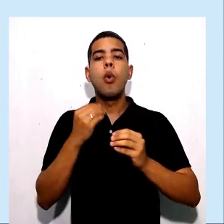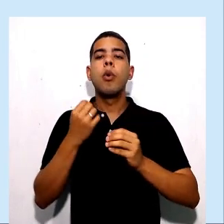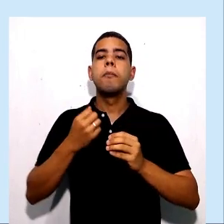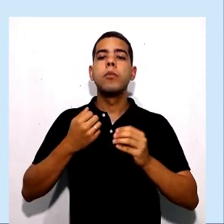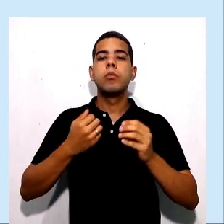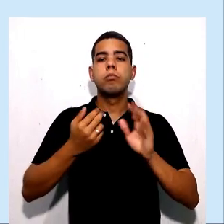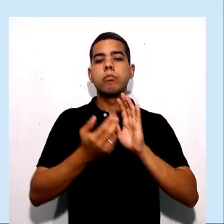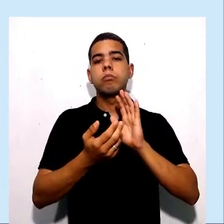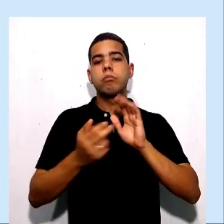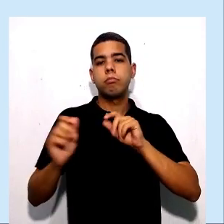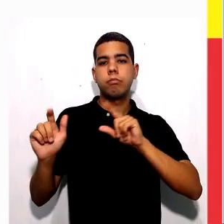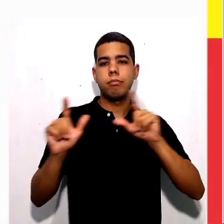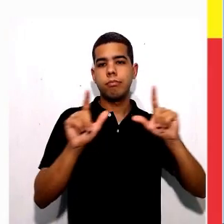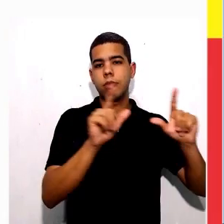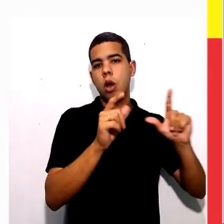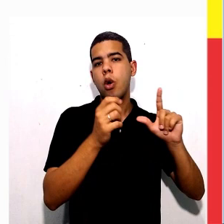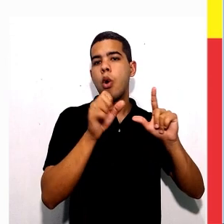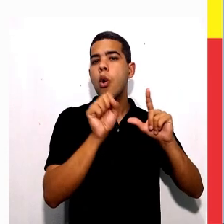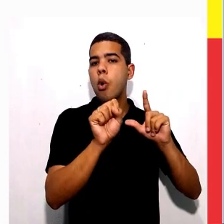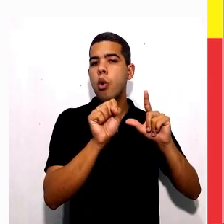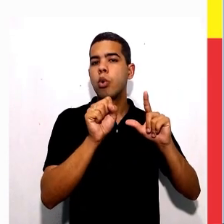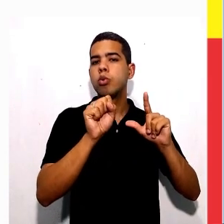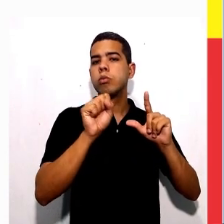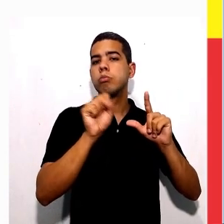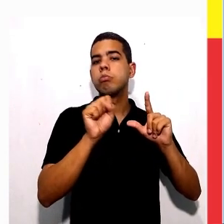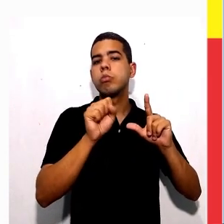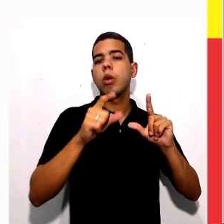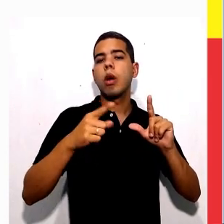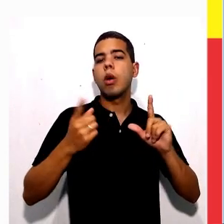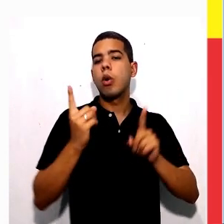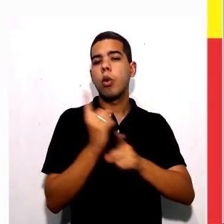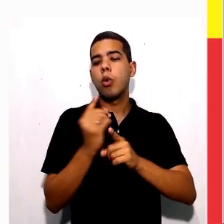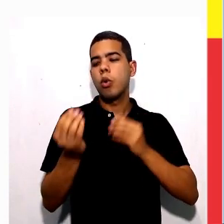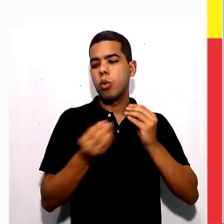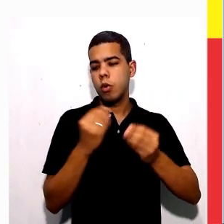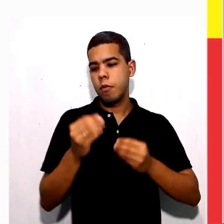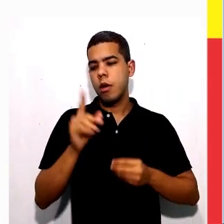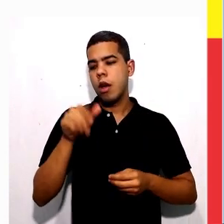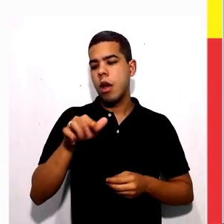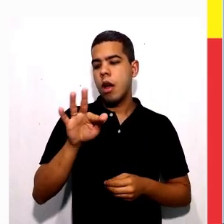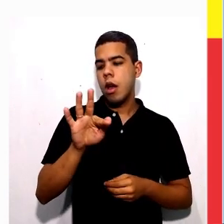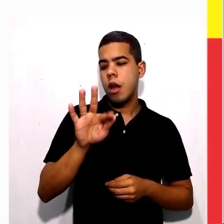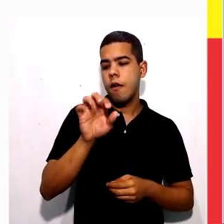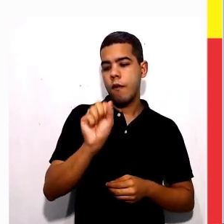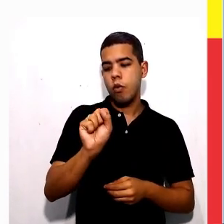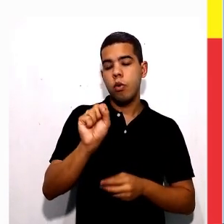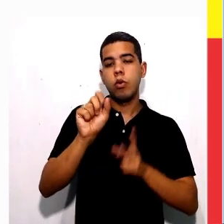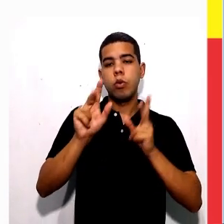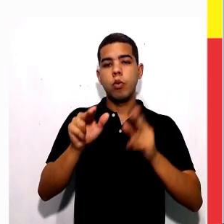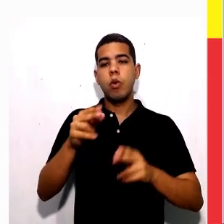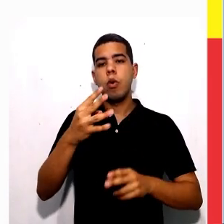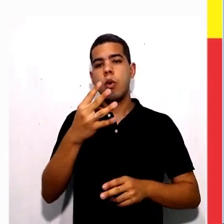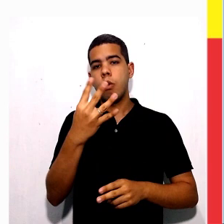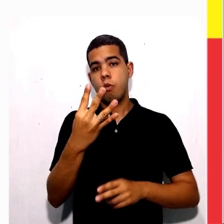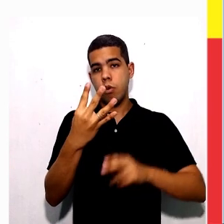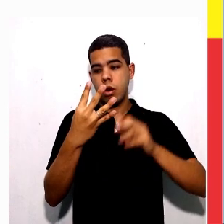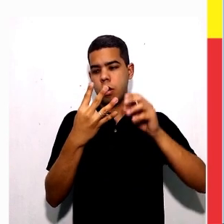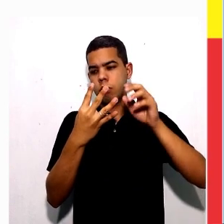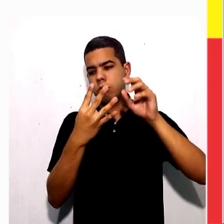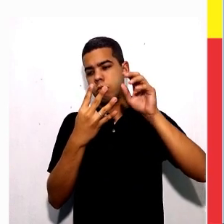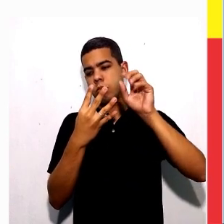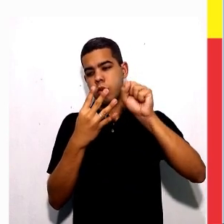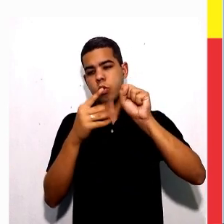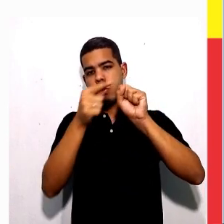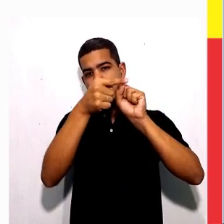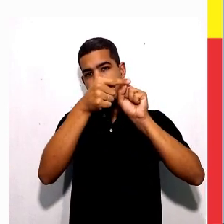oitava posição. Então, vai ser F8. Vai ser 4 elevado a 8 menos 1. 8 menos 1 é 7. Então, vai ser 4